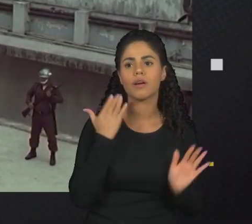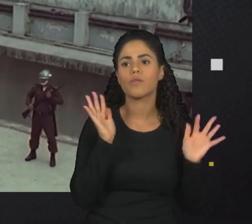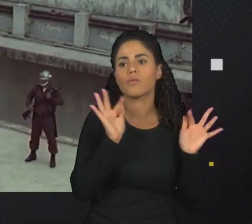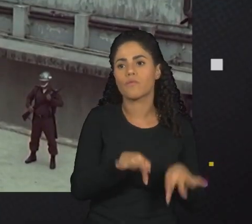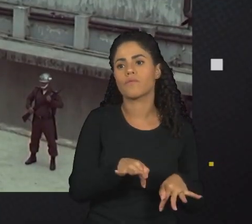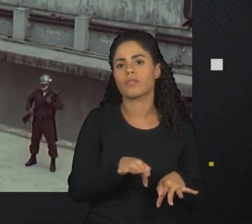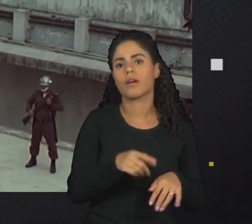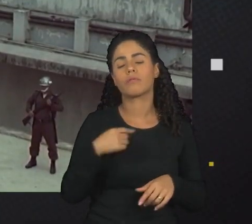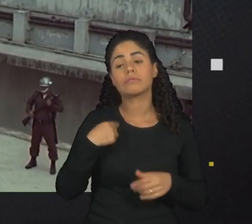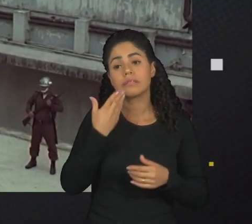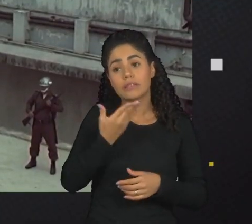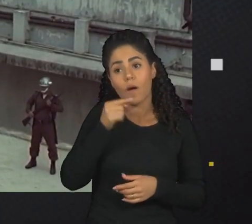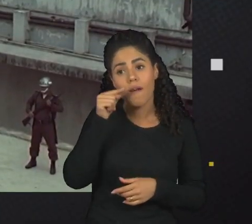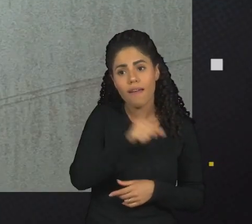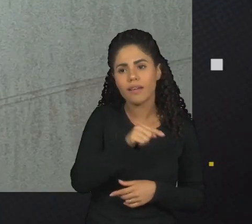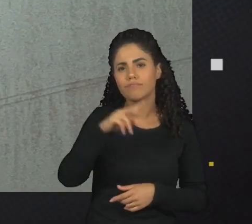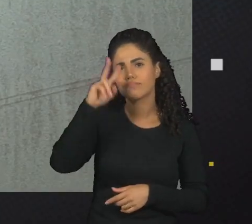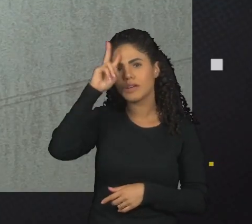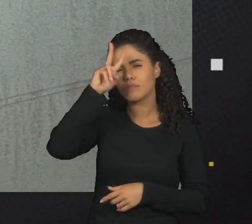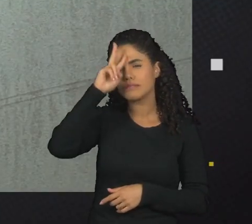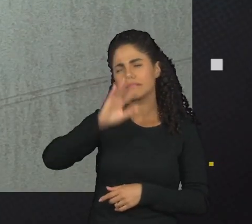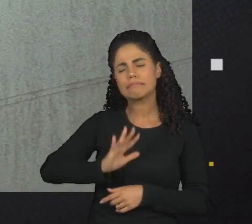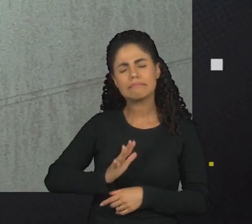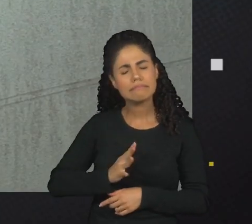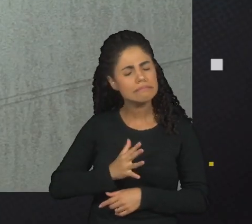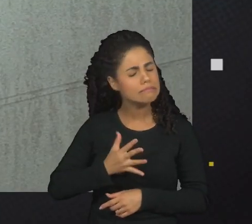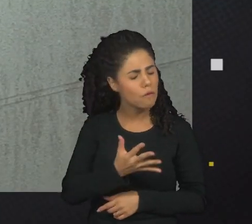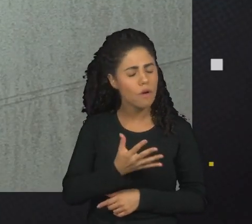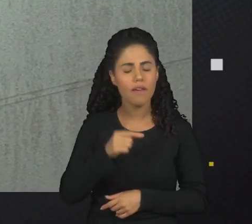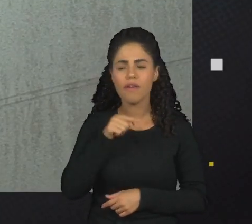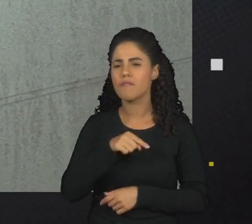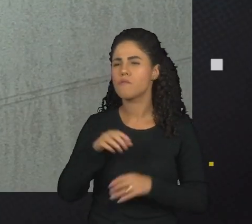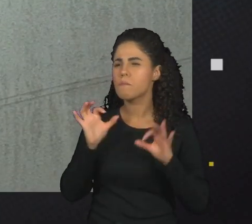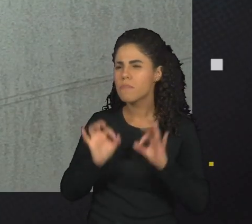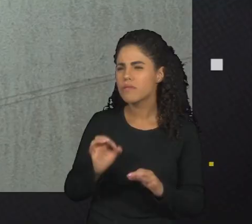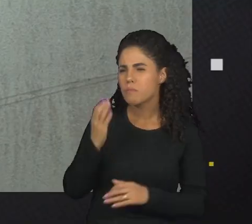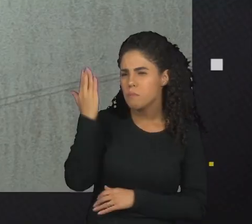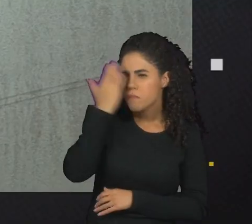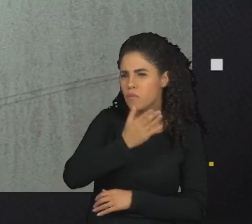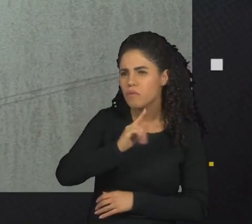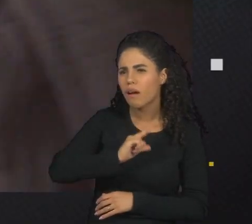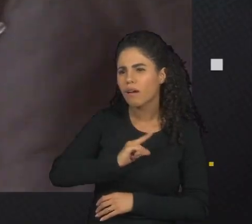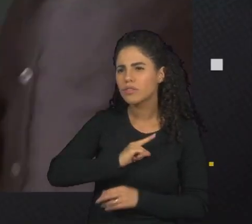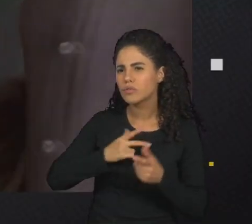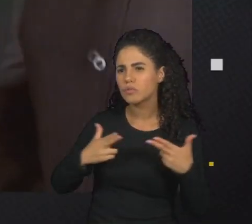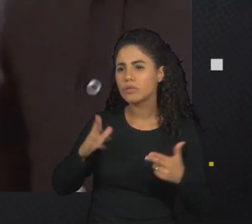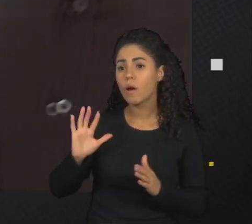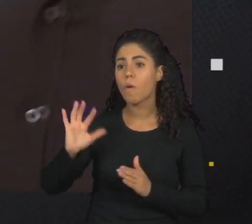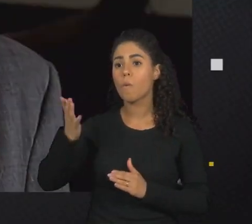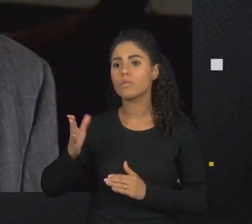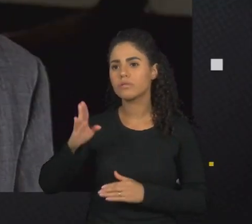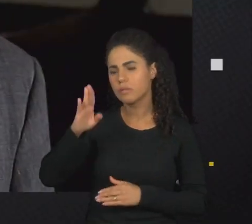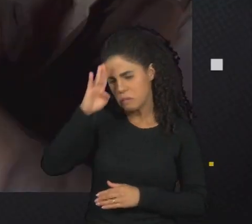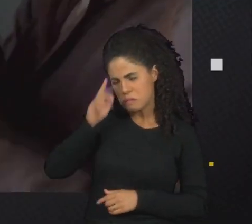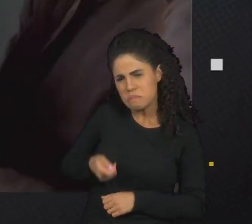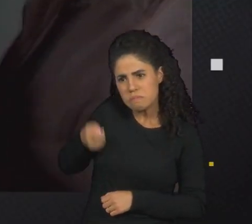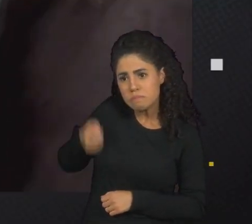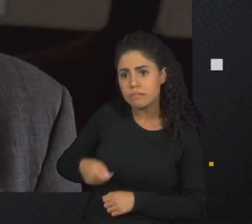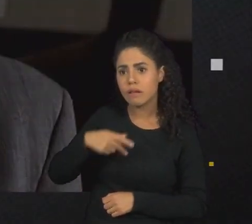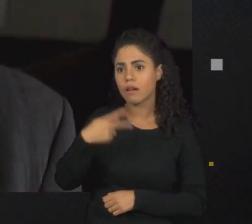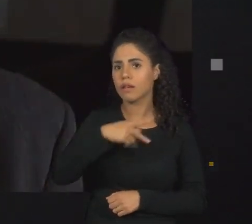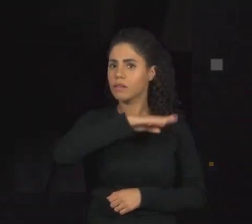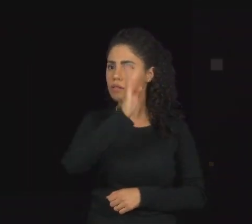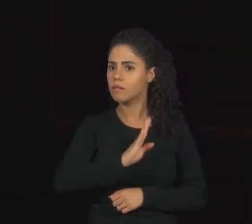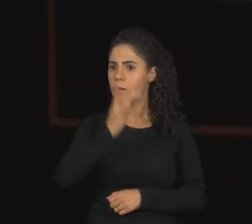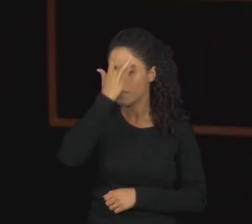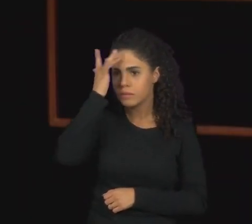recuperar. Então é uma história muito trágica, é uma prova do que foi a ditadura militar no Brasil, para